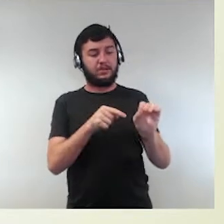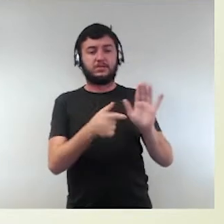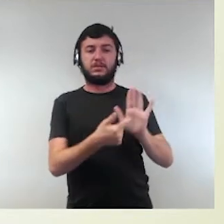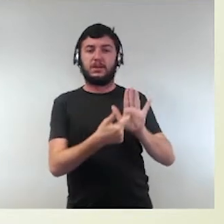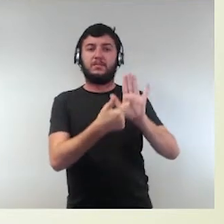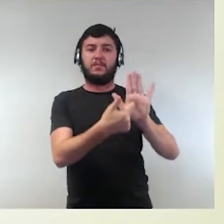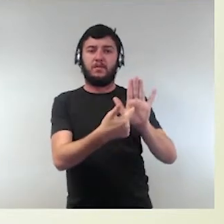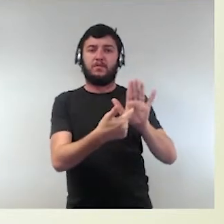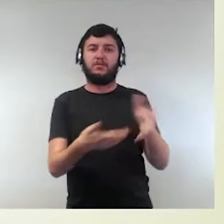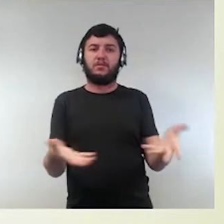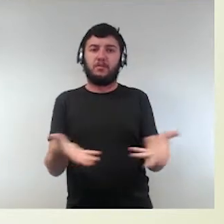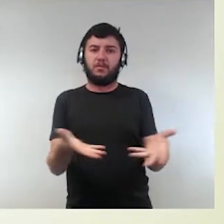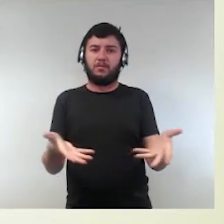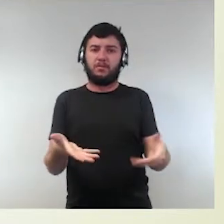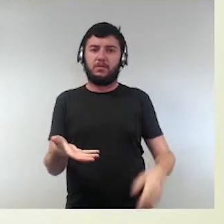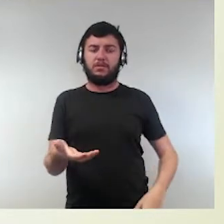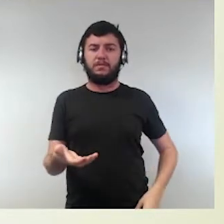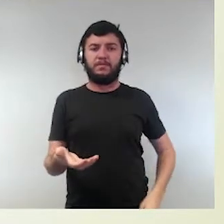eu